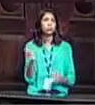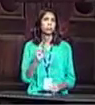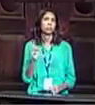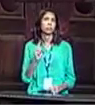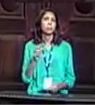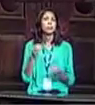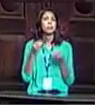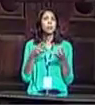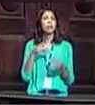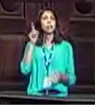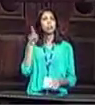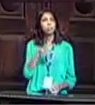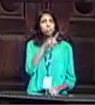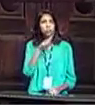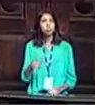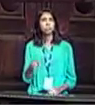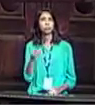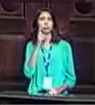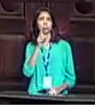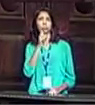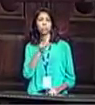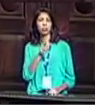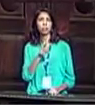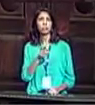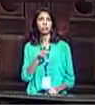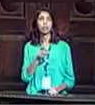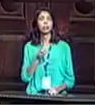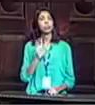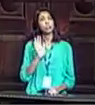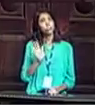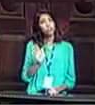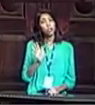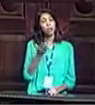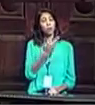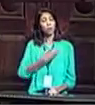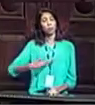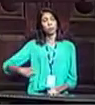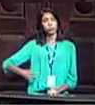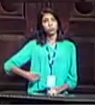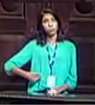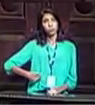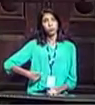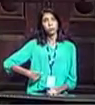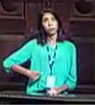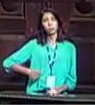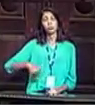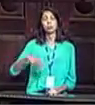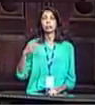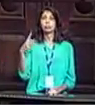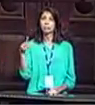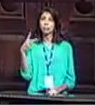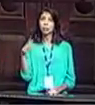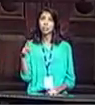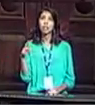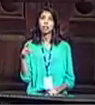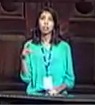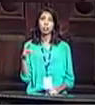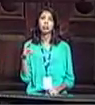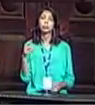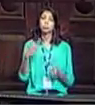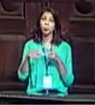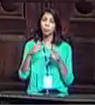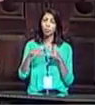esse veto possa ser derrubado, já que o governador está na situação